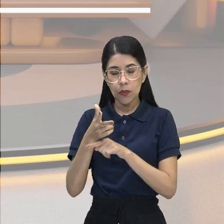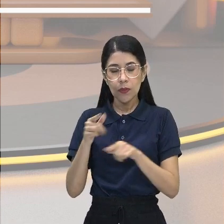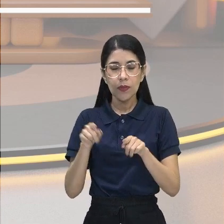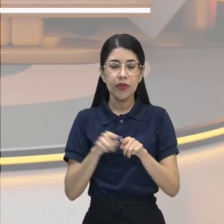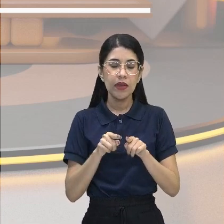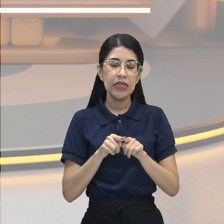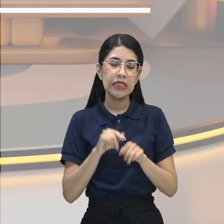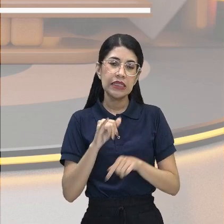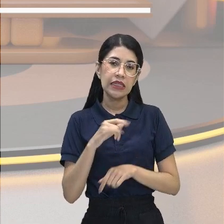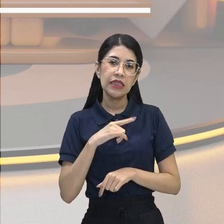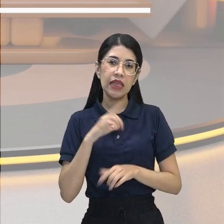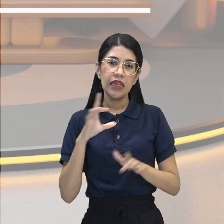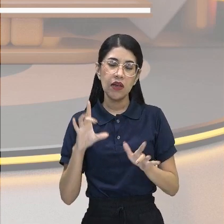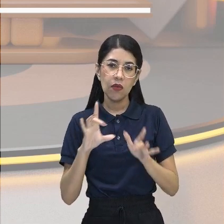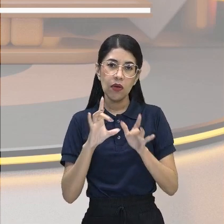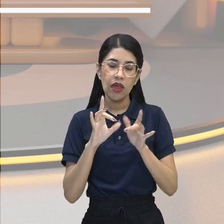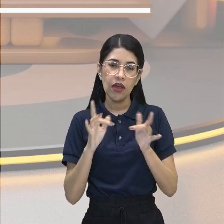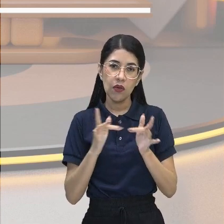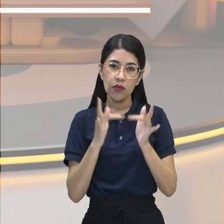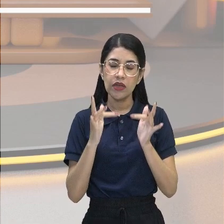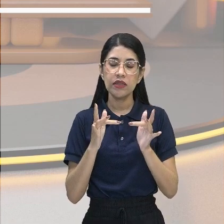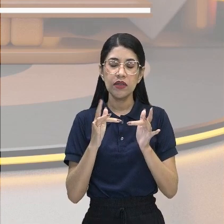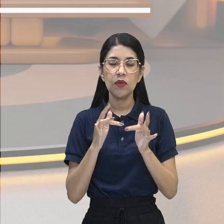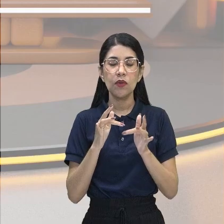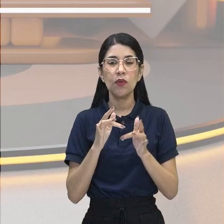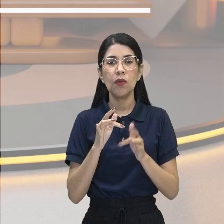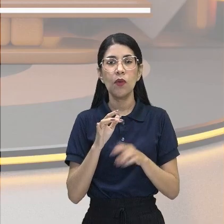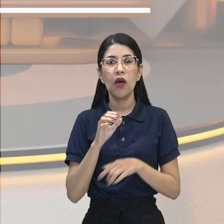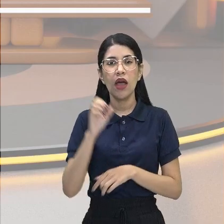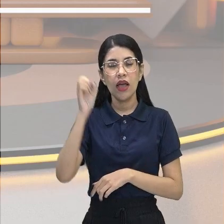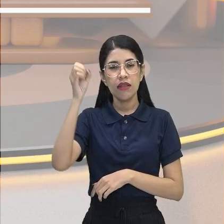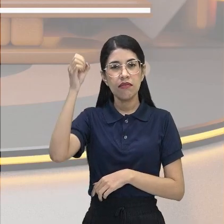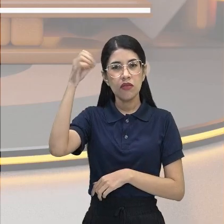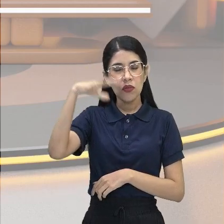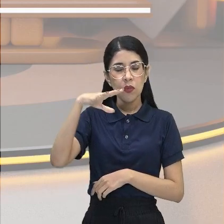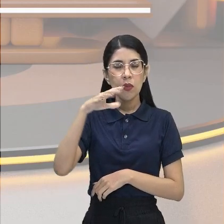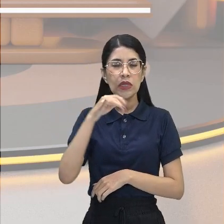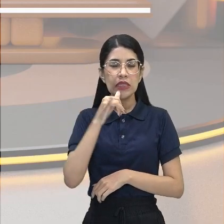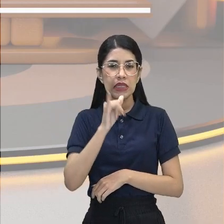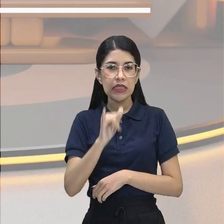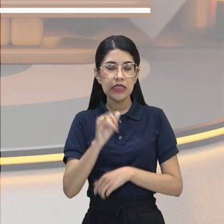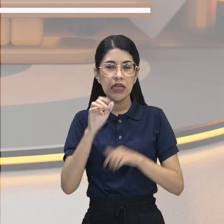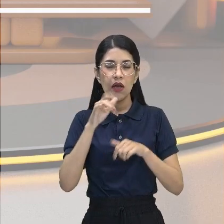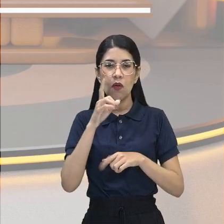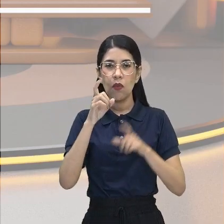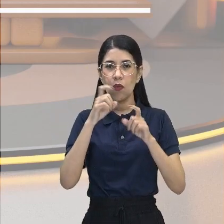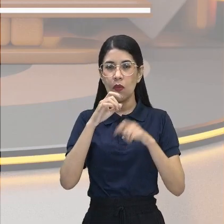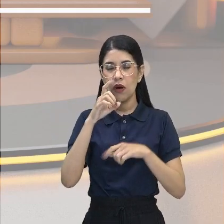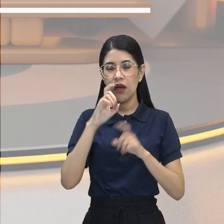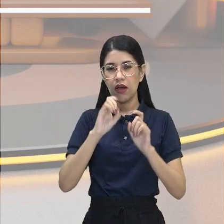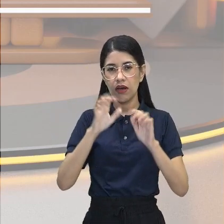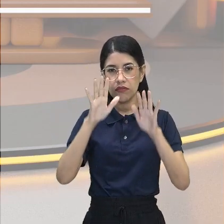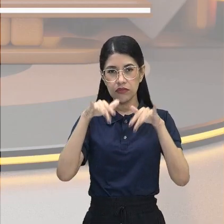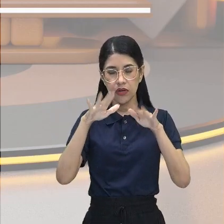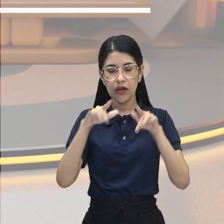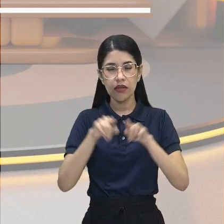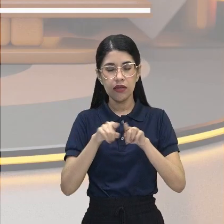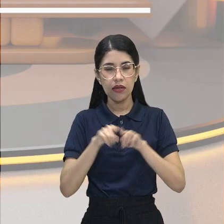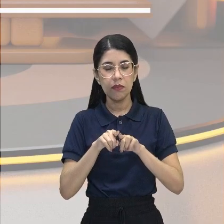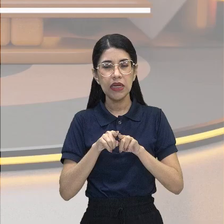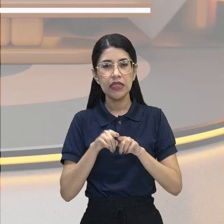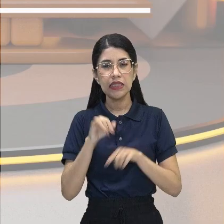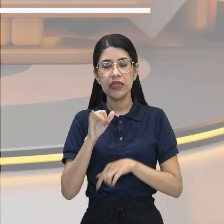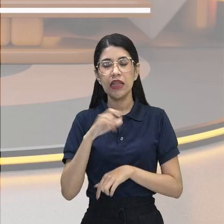tiver conexão, é claro, ligar ar-condicionado, ligar a luz, você consegue ligar o seu carro do celular, se você tiver, obviamente,